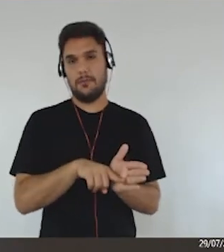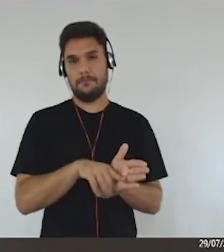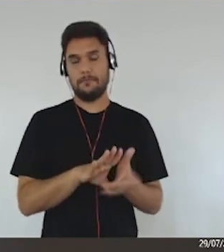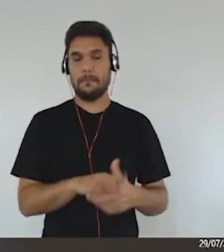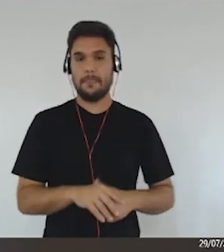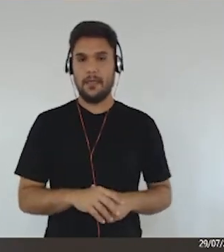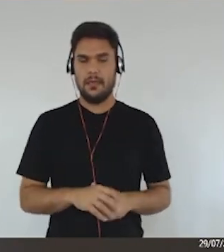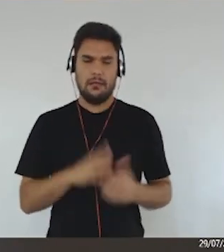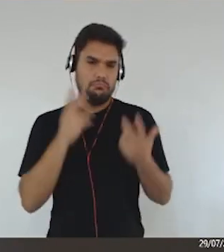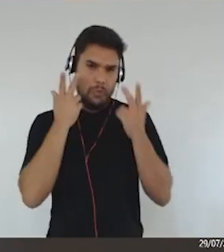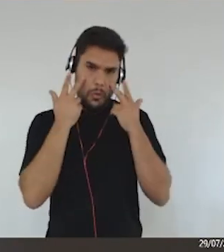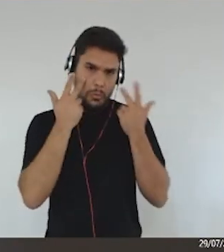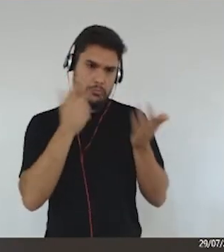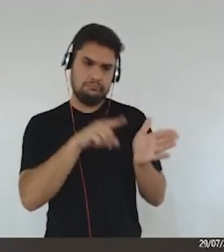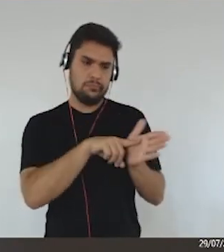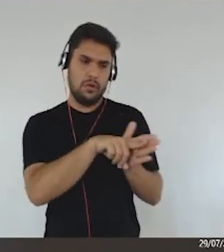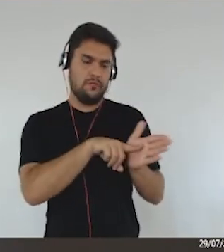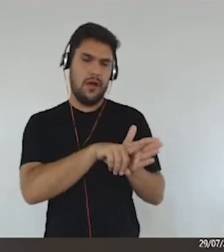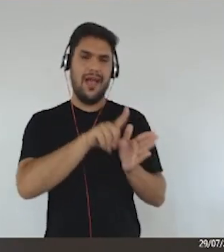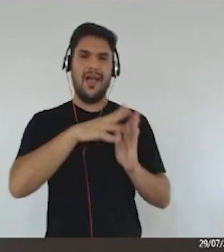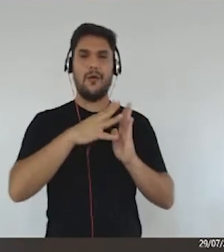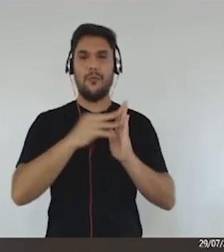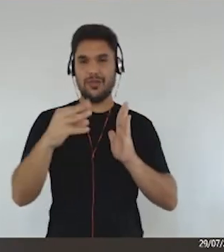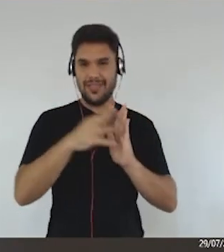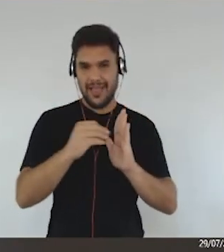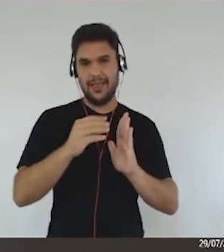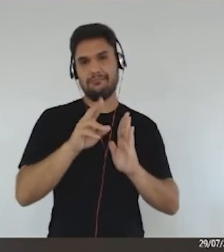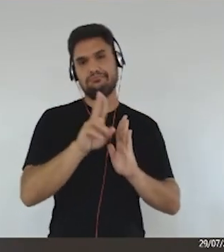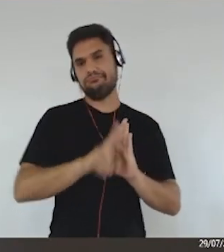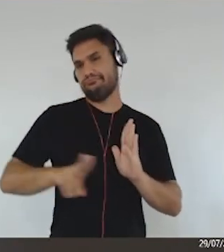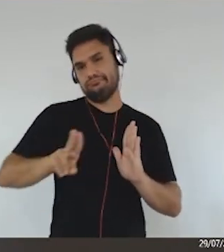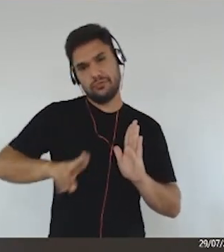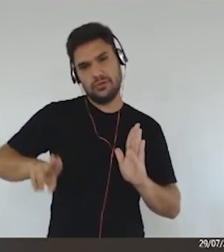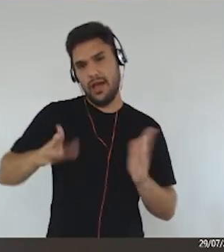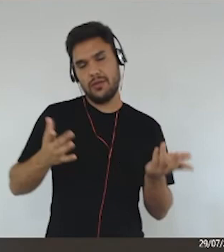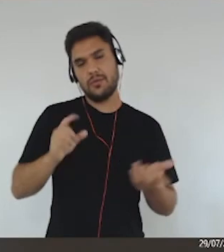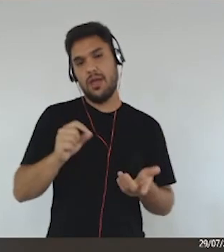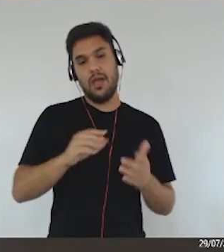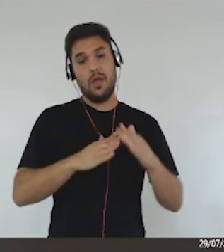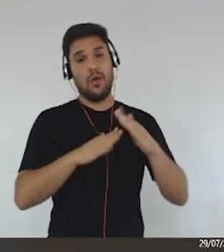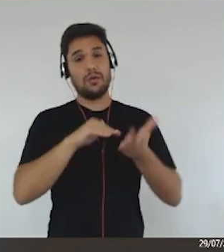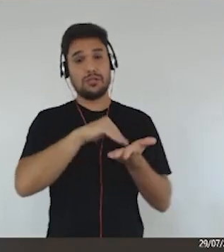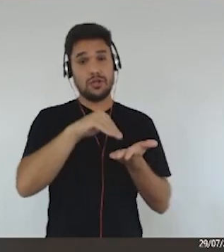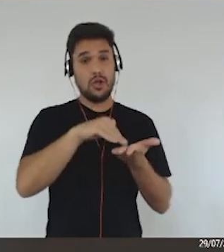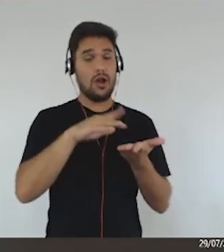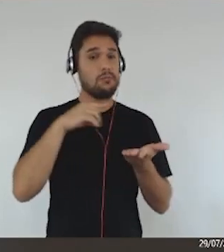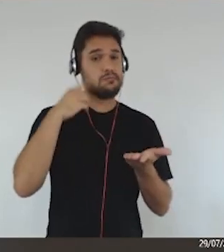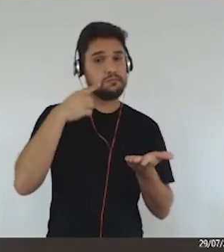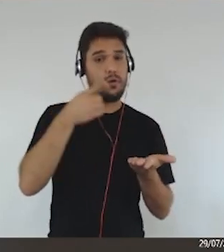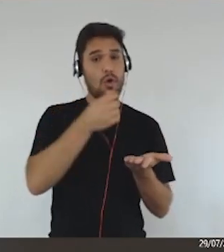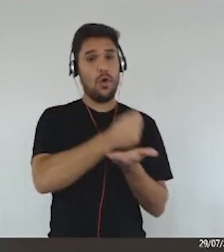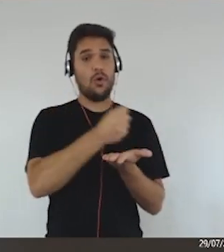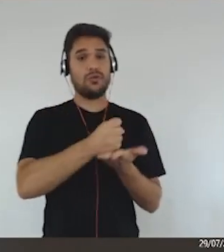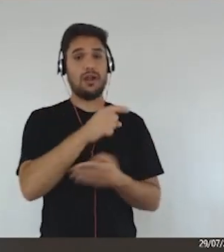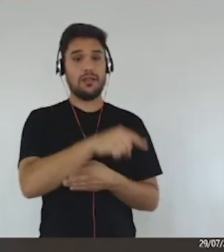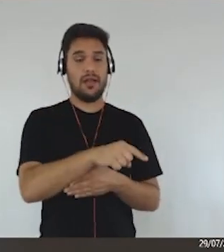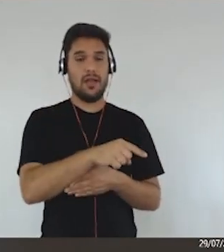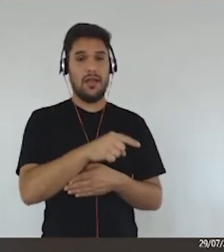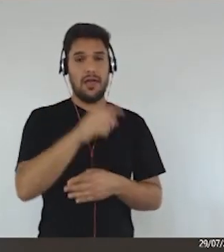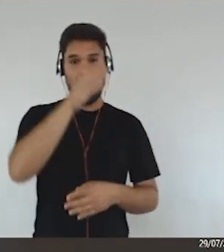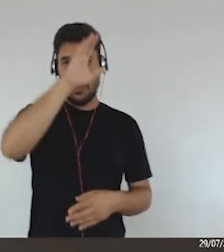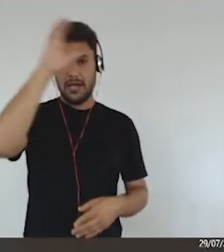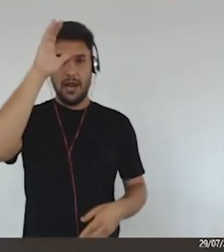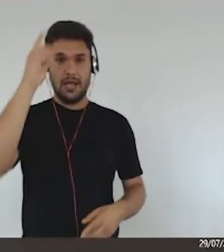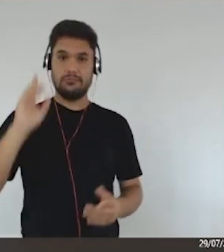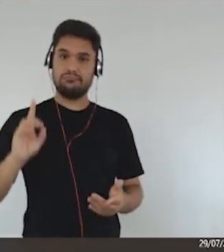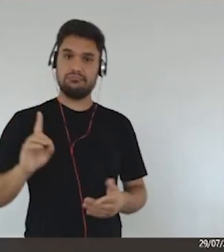muito comum, isso é um modelo consagrado internacionalmente, que os escritórios de advocacia sejam contratados pelos clientes, que